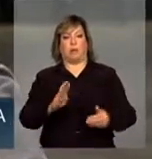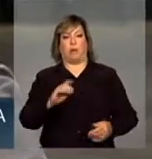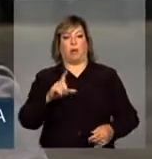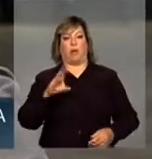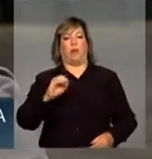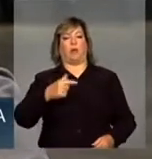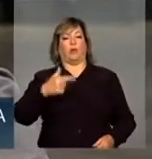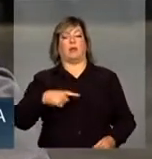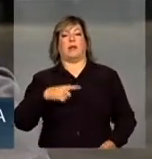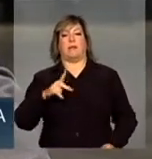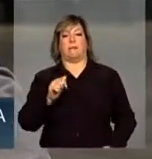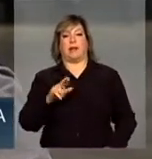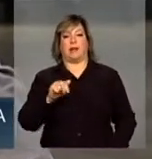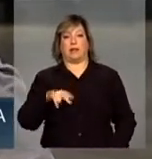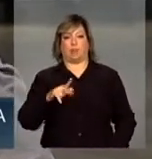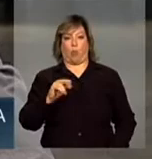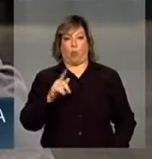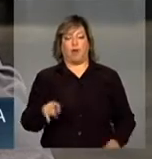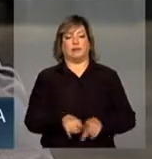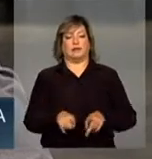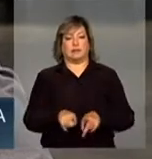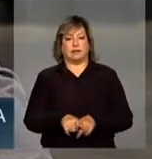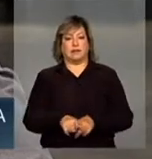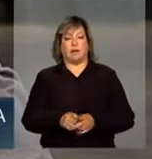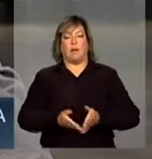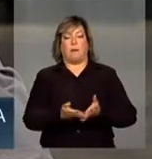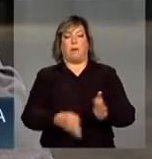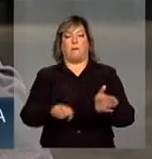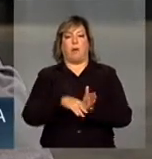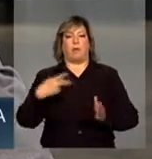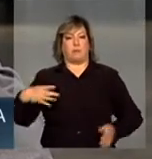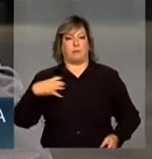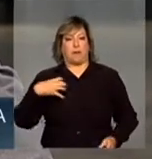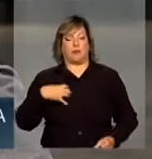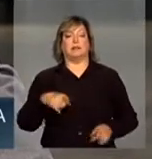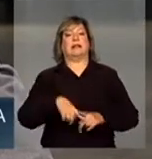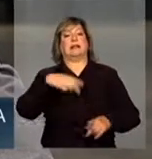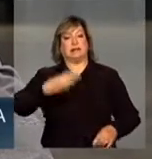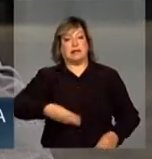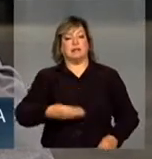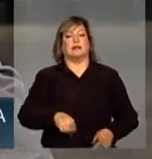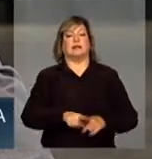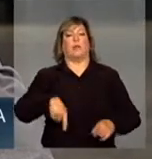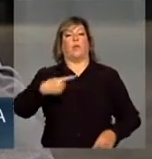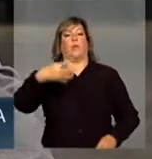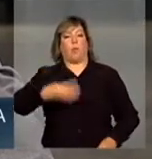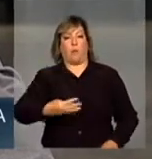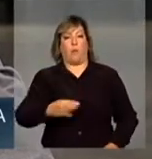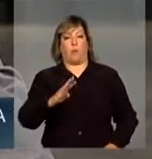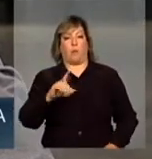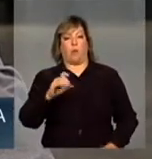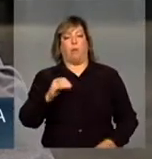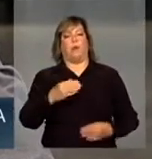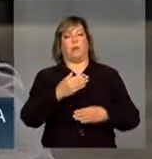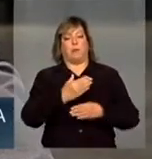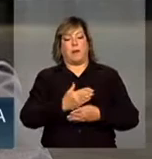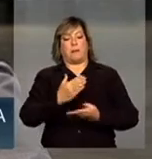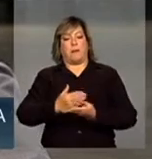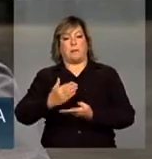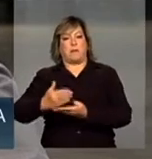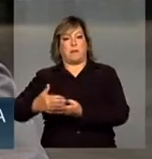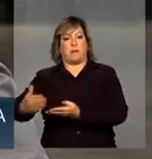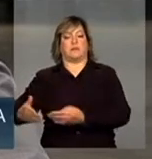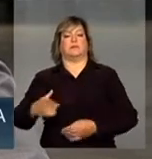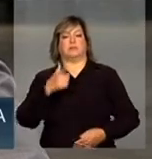Paranaguá e os portos da Bahia, e o terceiro e o quarto blocos. São quatro blocos que nós vamos liberando em sequência.